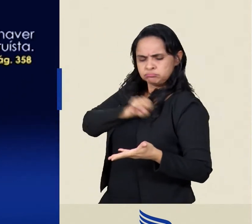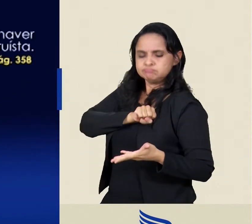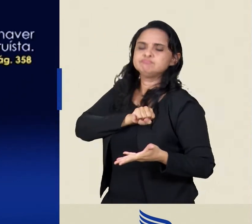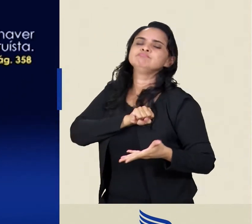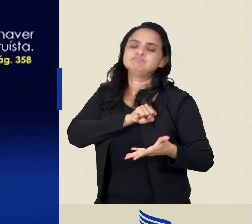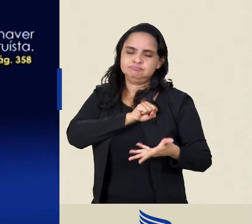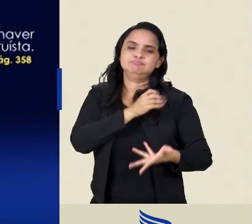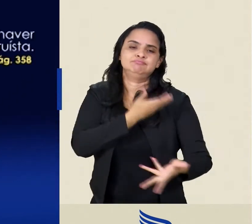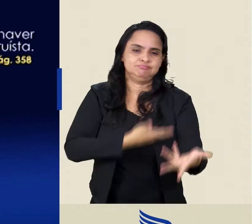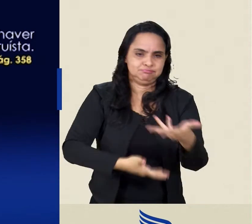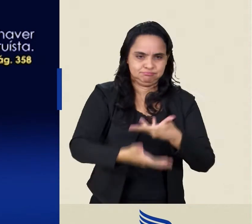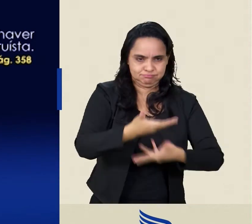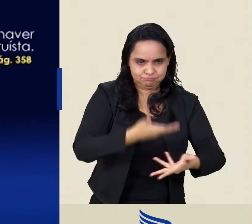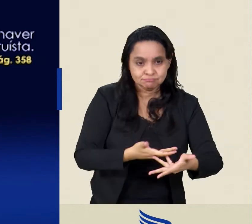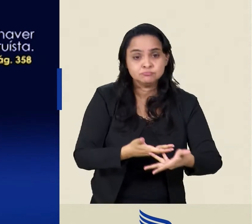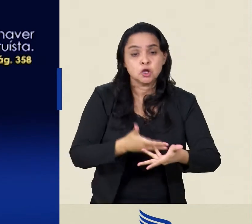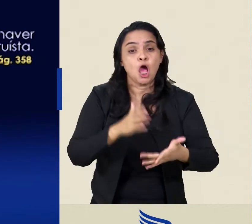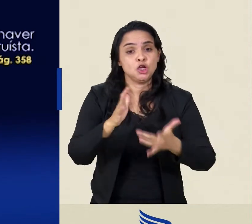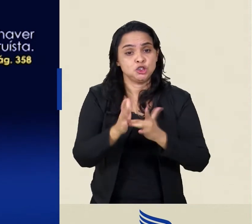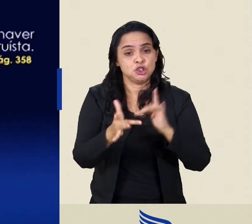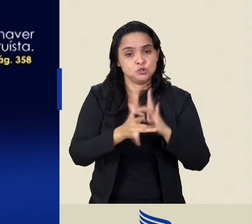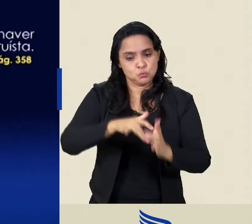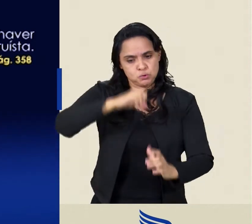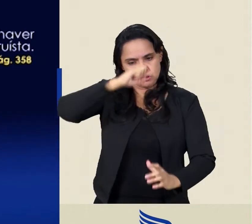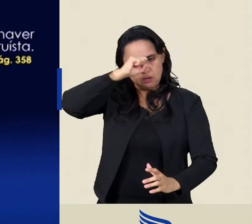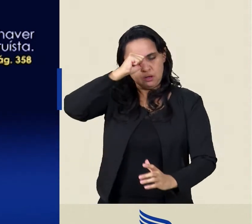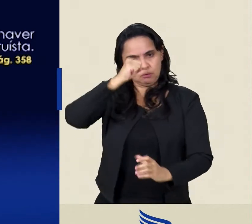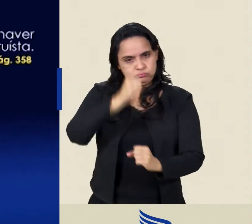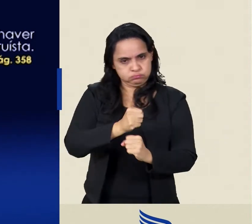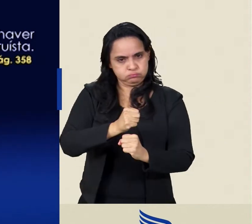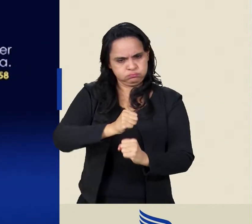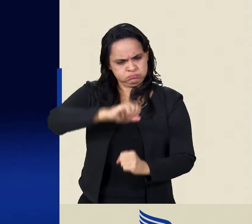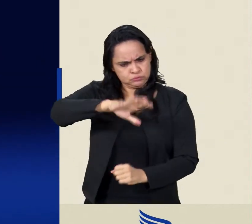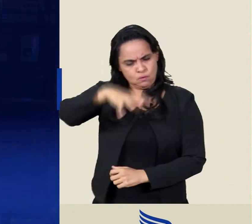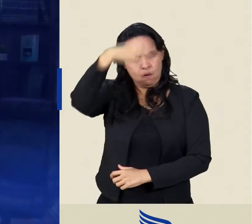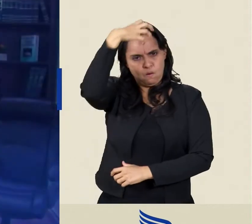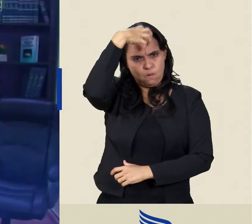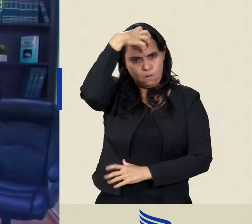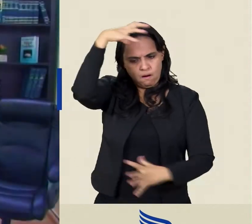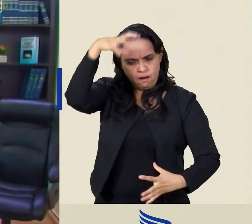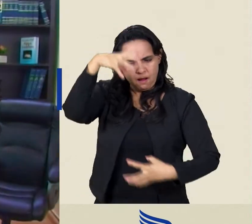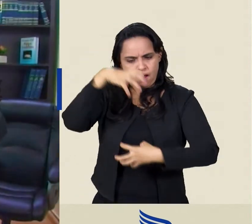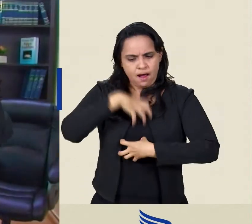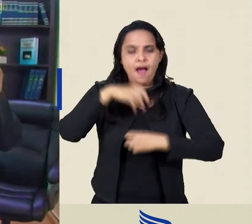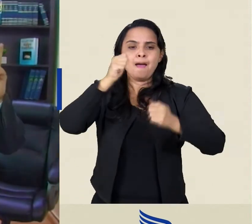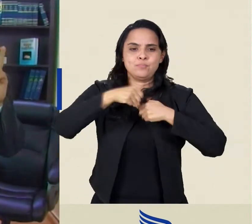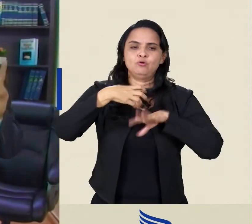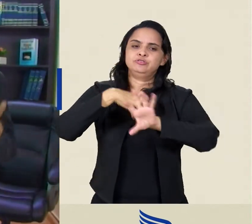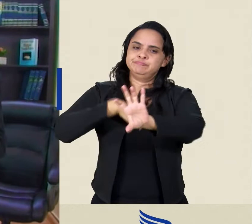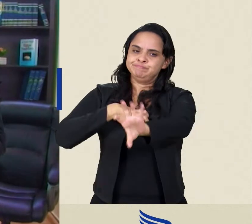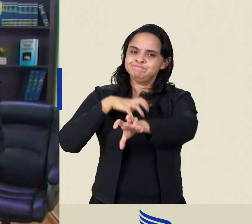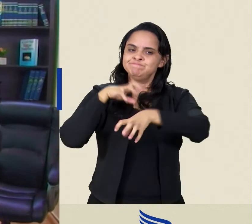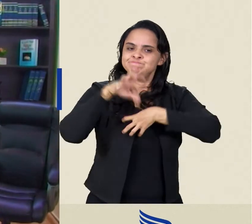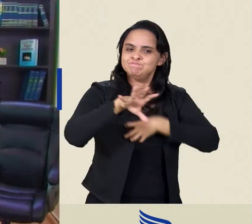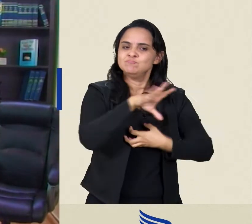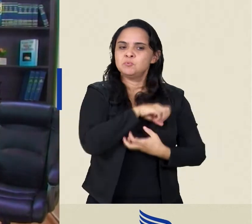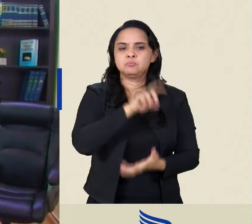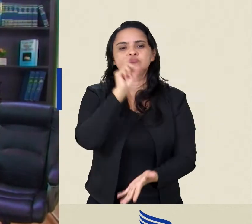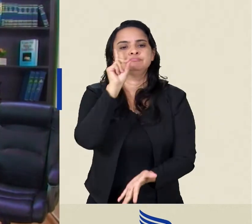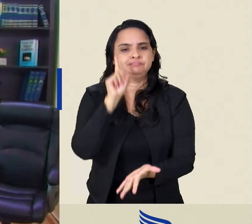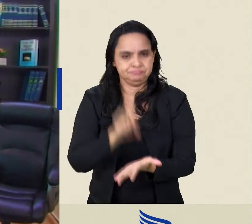que pode haver afeição profunda, verdadeira e altruísta. 7